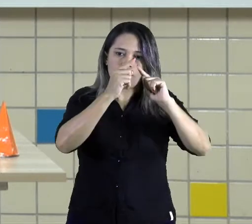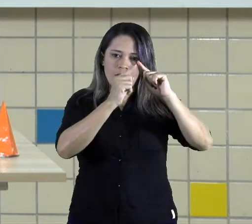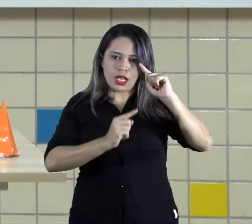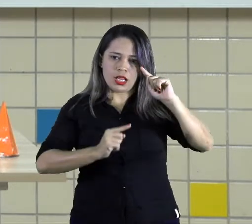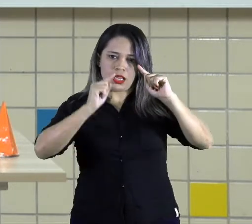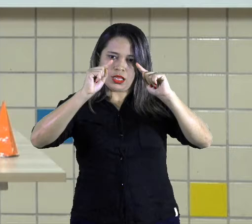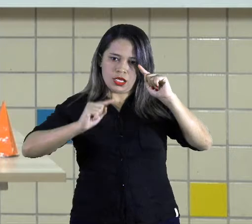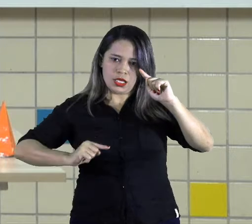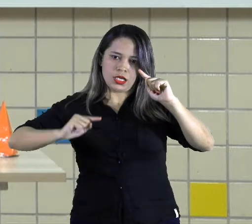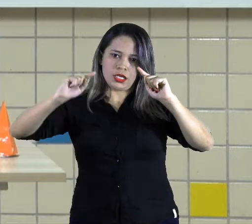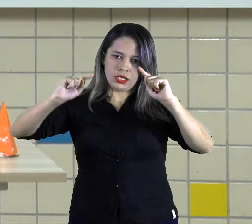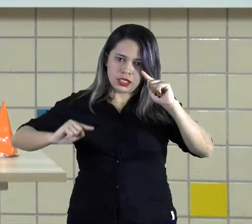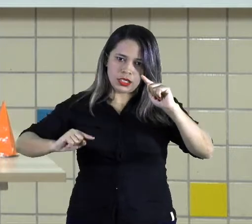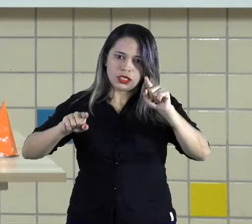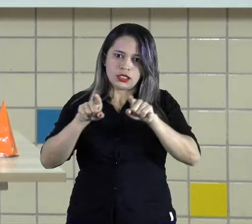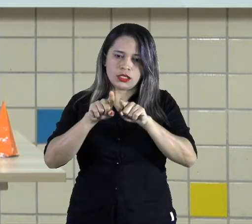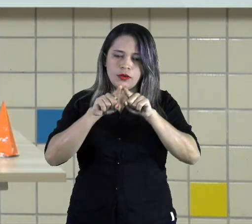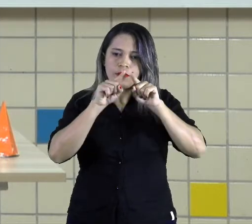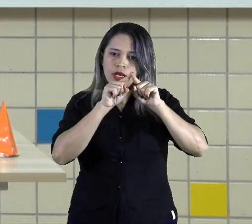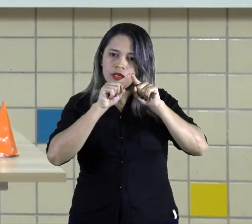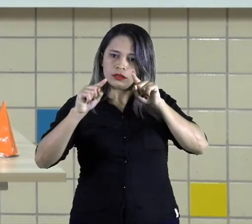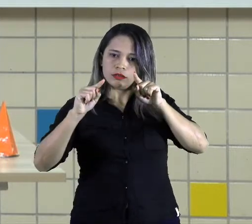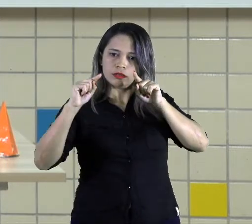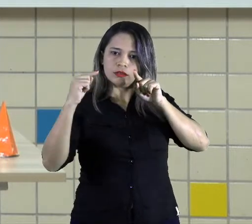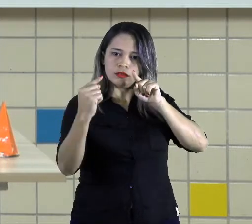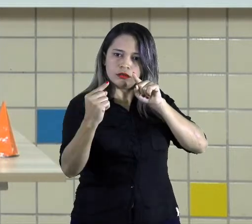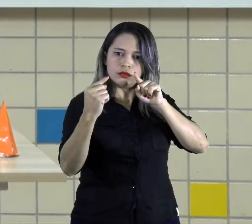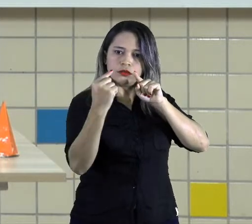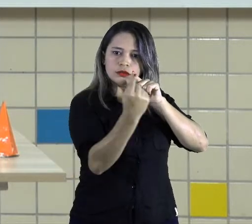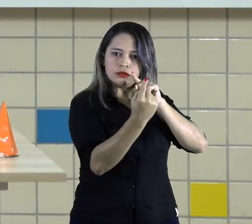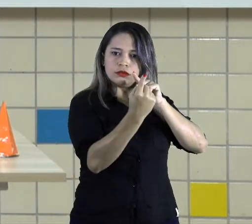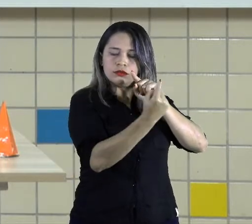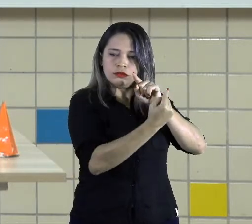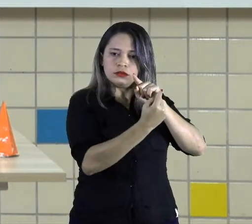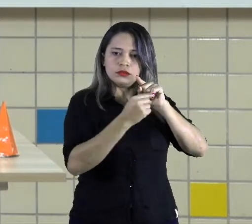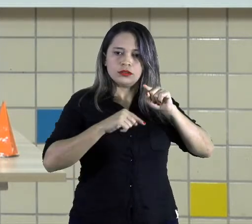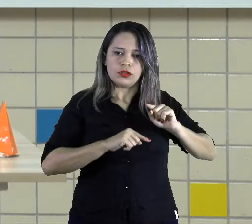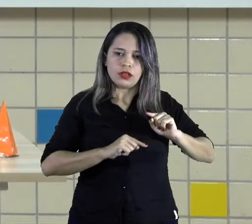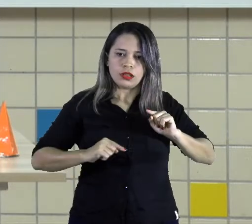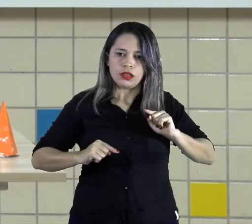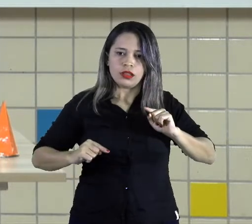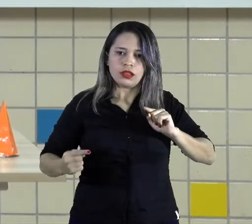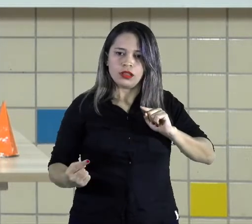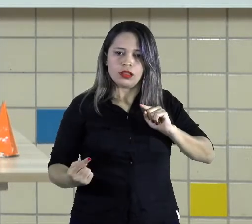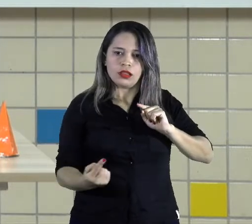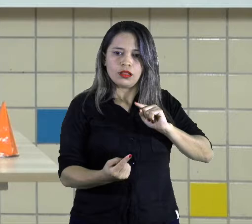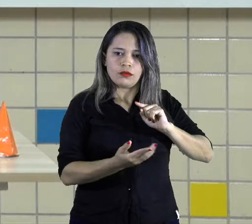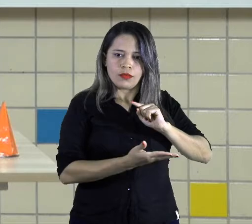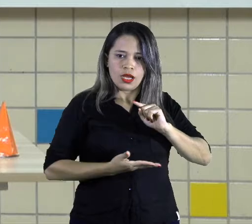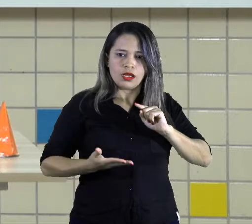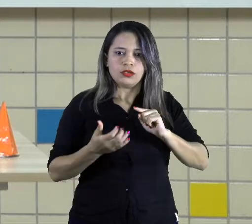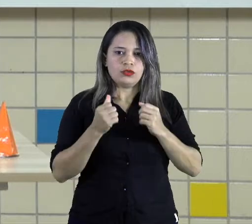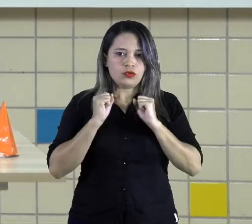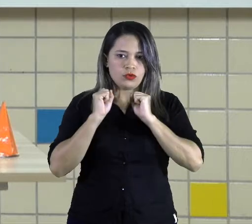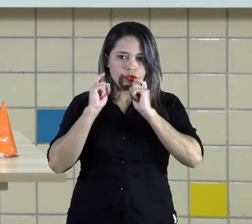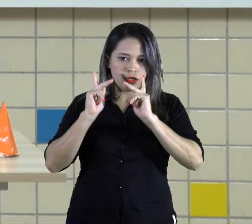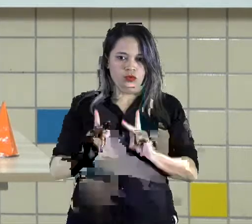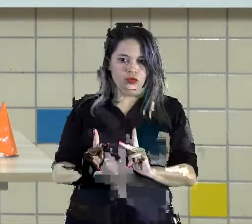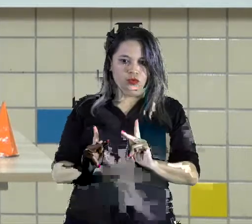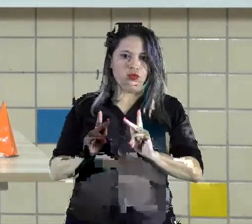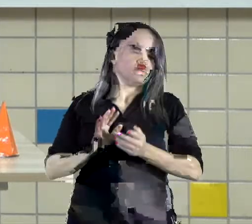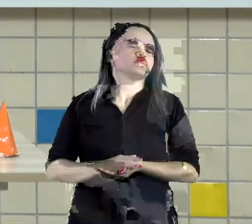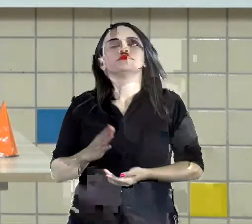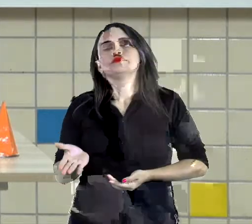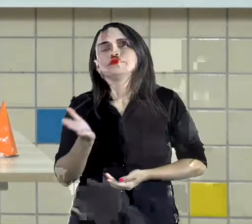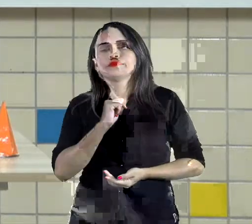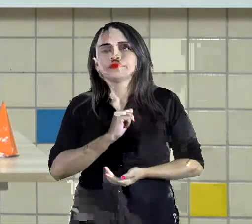linhazinhas das laterais e as linhazinhas tanto de cima quanto de baixo, ok? Então, vamos